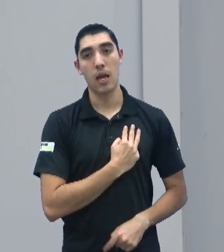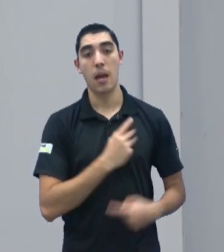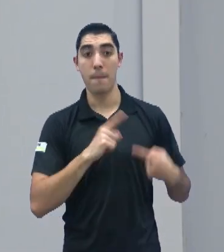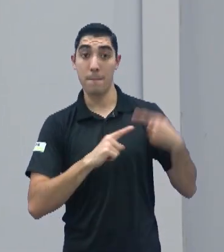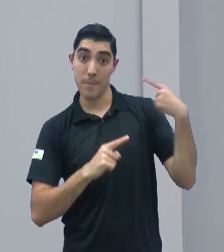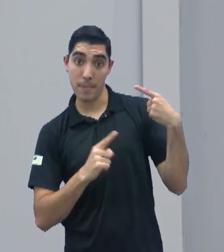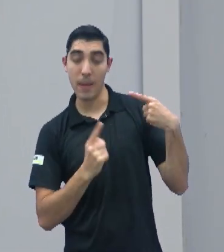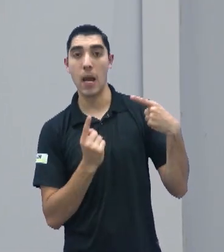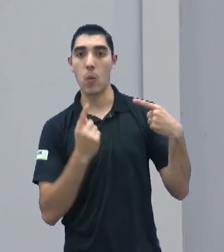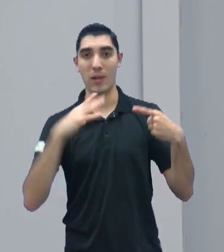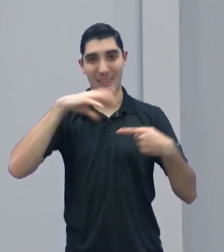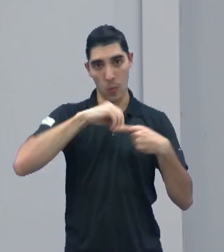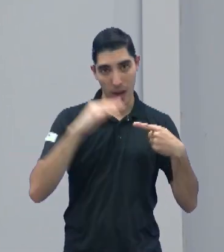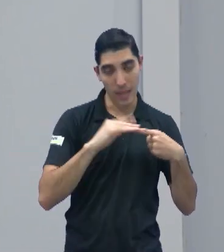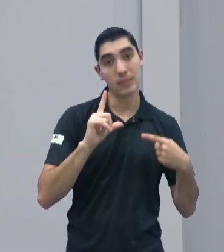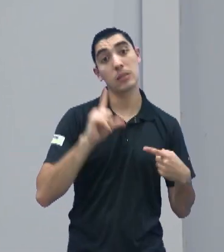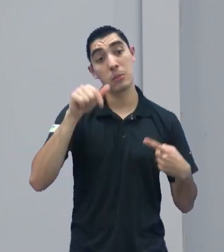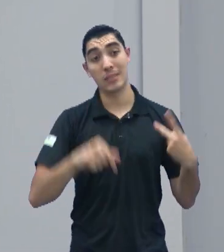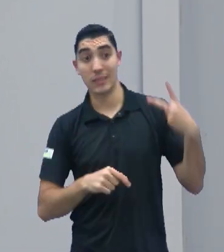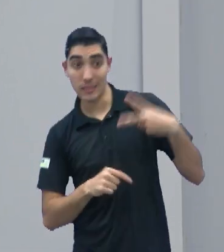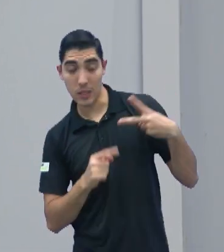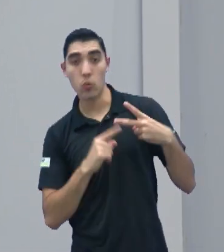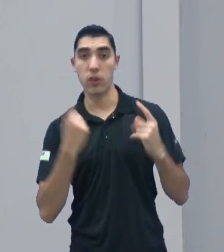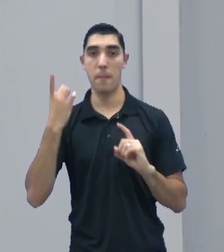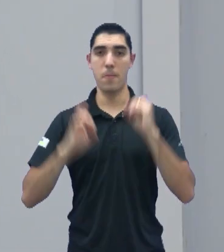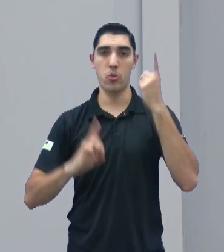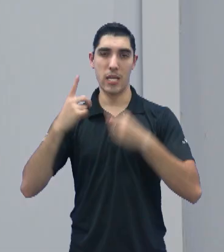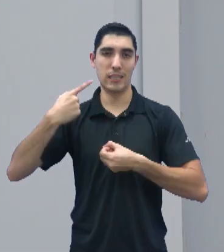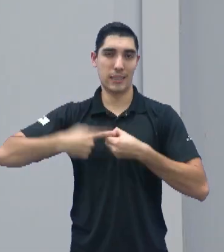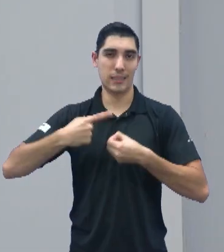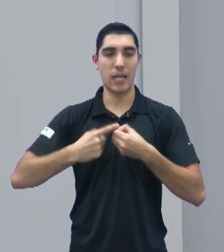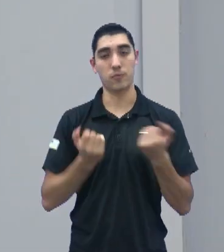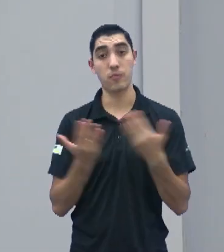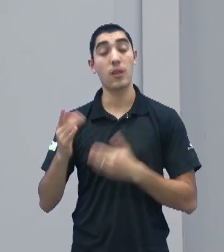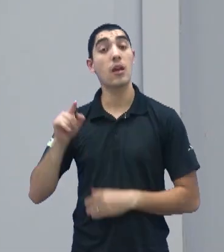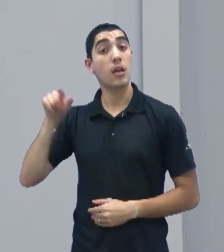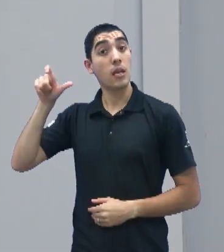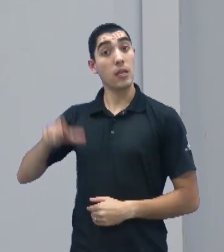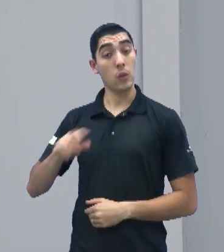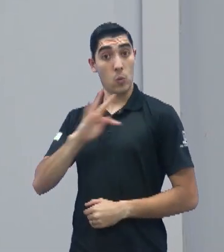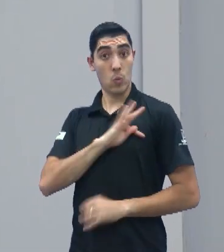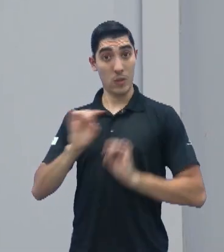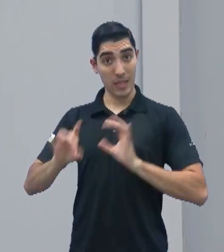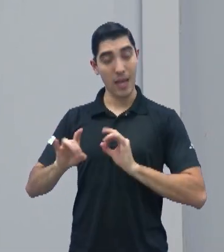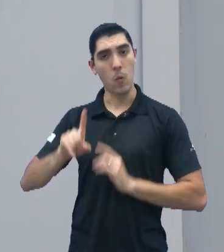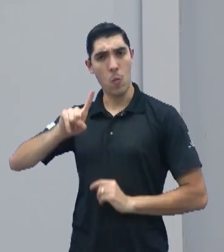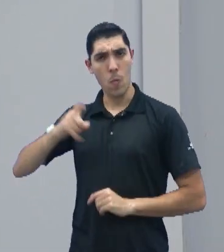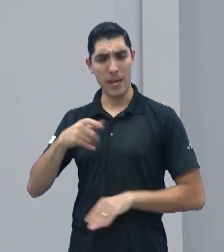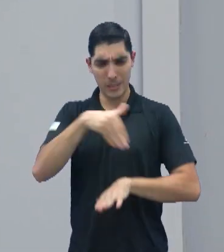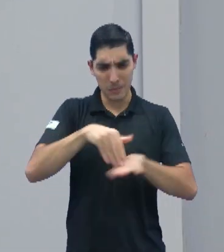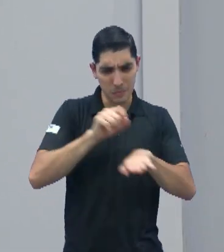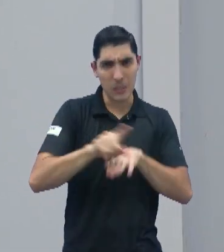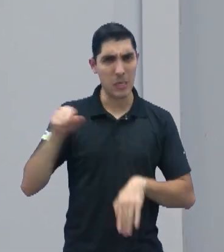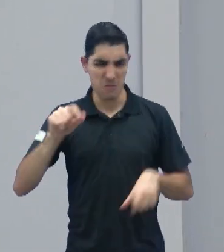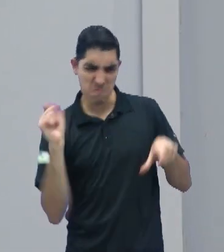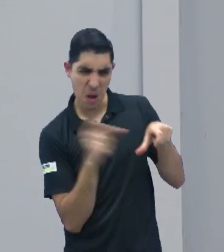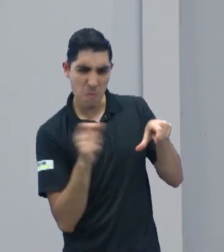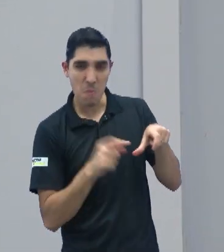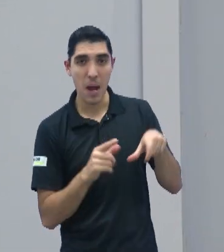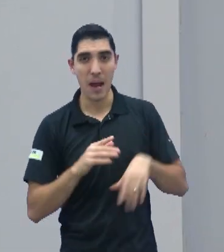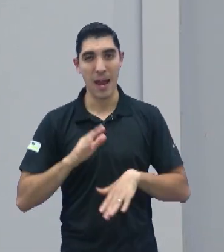vai lá para Prudente. E o comandante da equipe é o ex-meia esquerda, meio atacante, fazedor de gols com a perninha